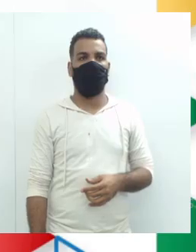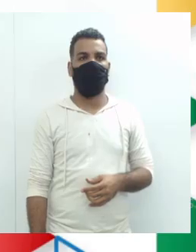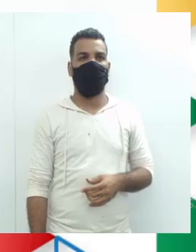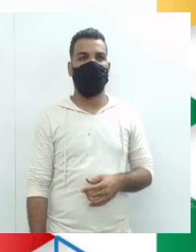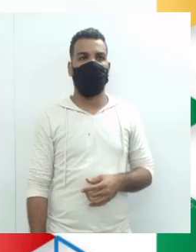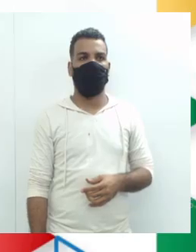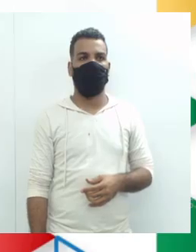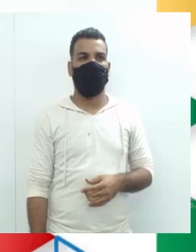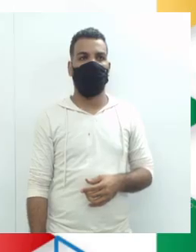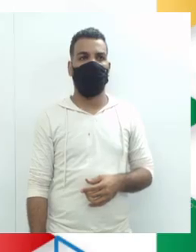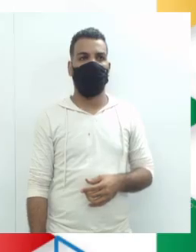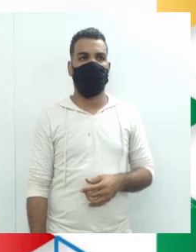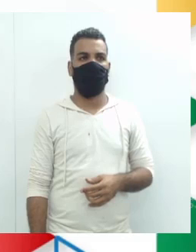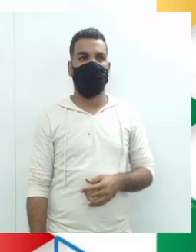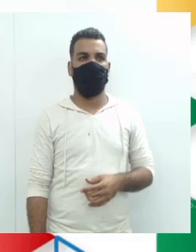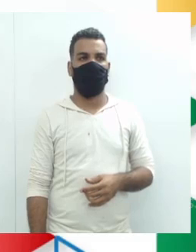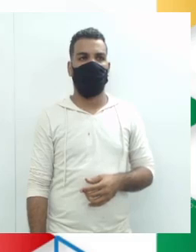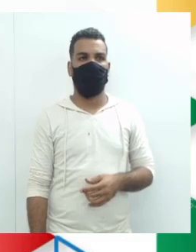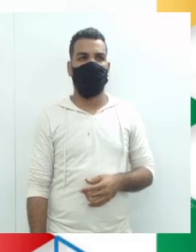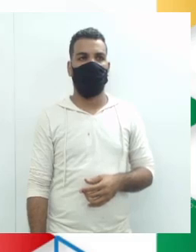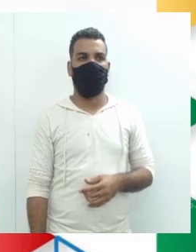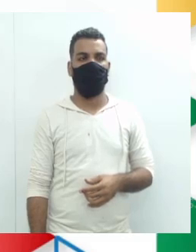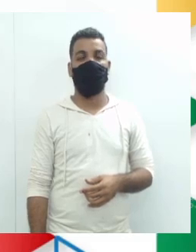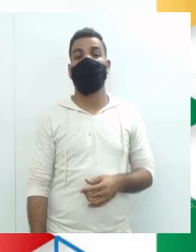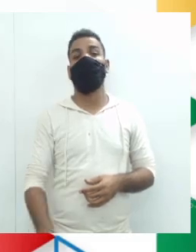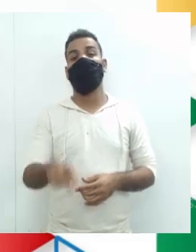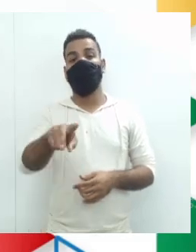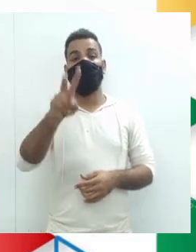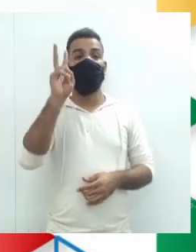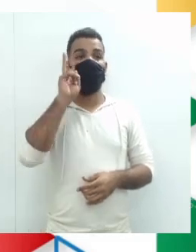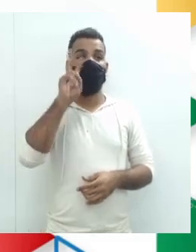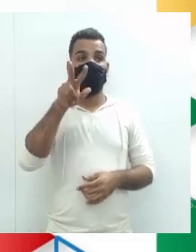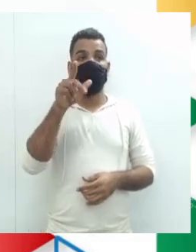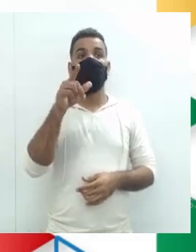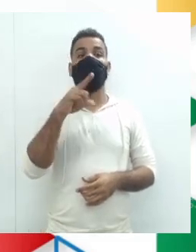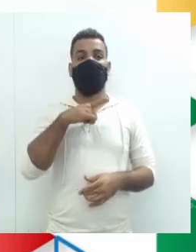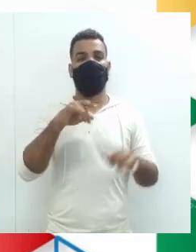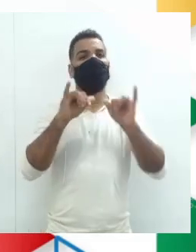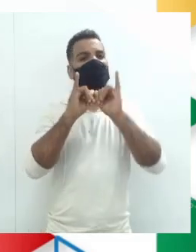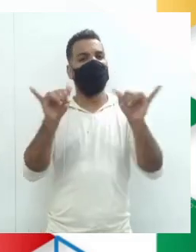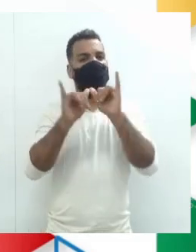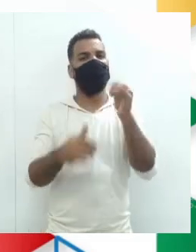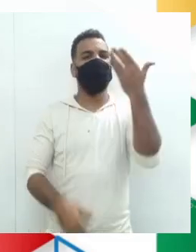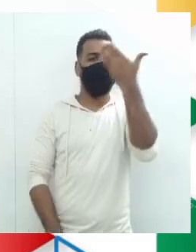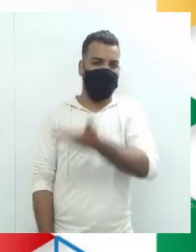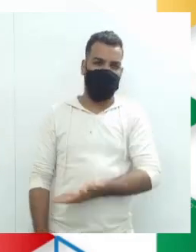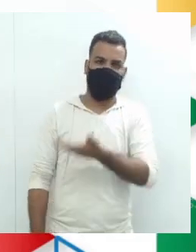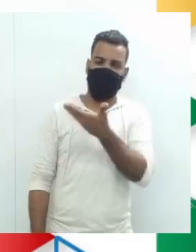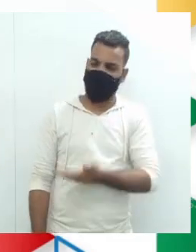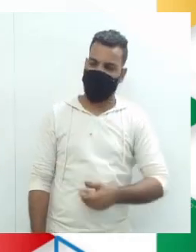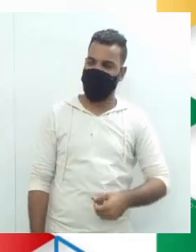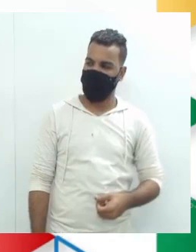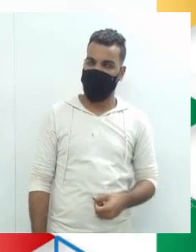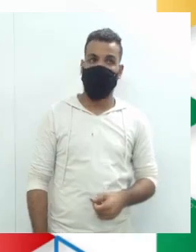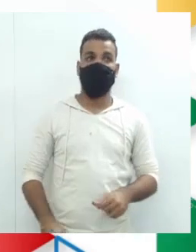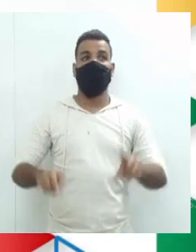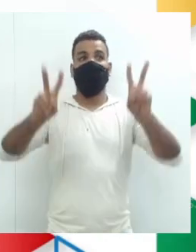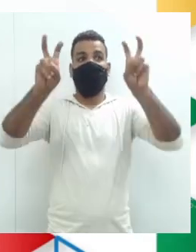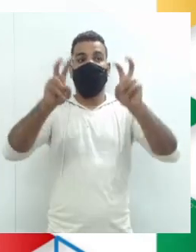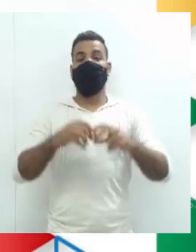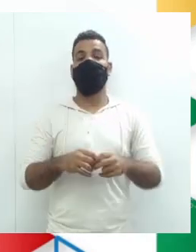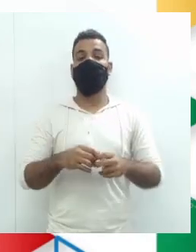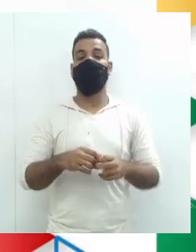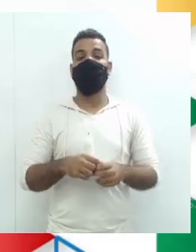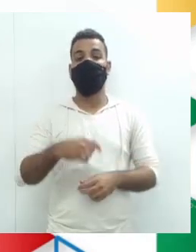para vocês, certo? Que é um exemplo de uma campanha que ela tem aí como título, né? Gripe